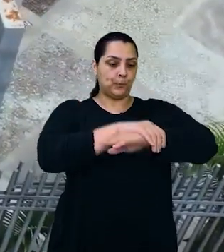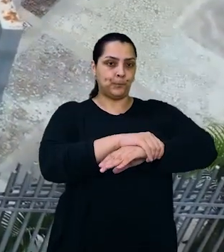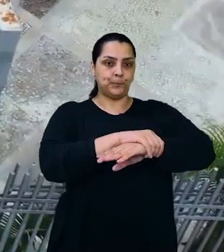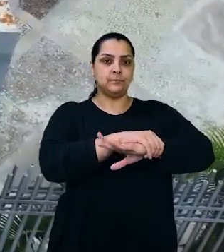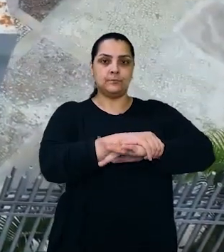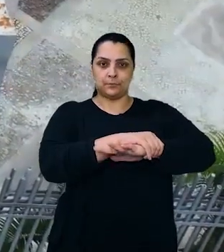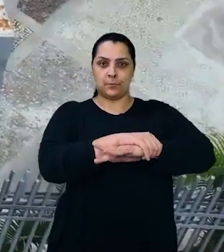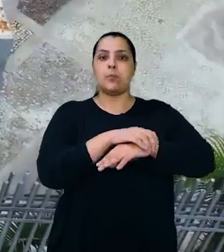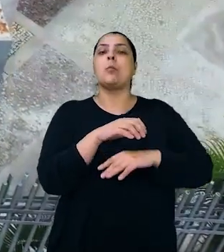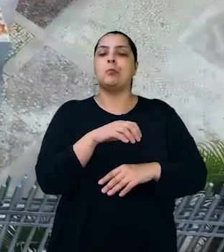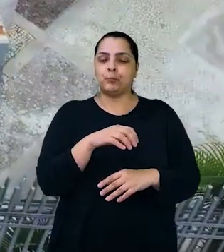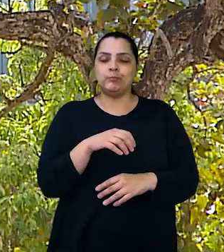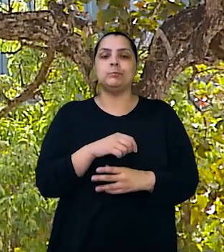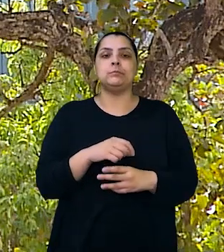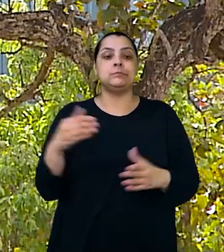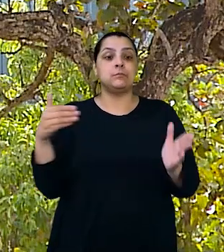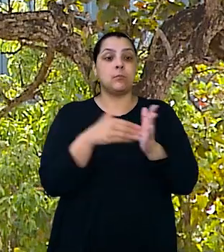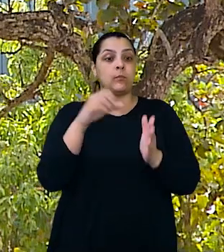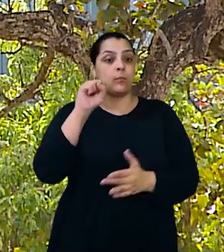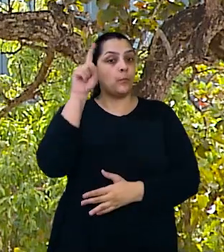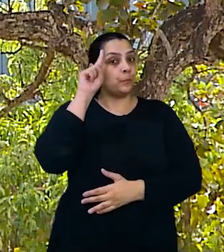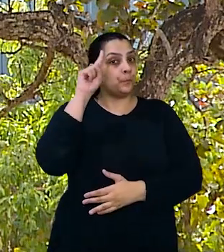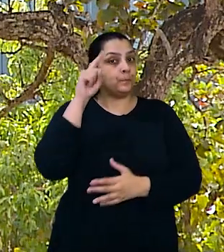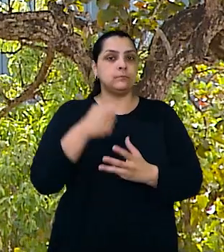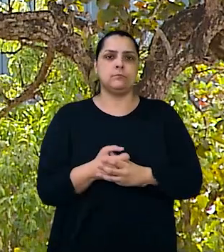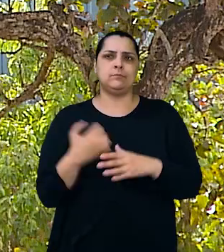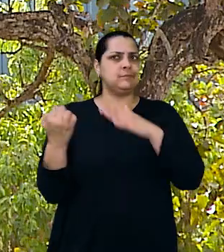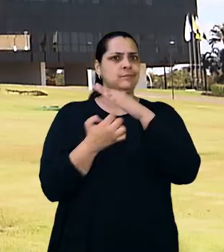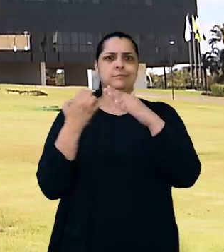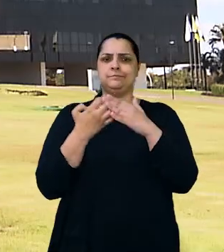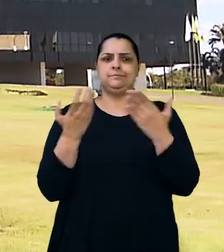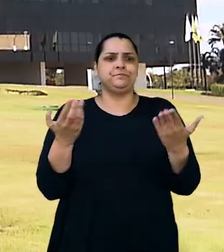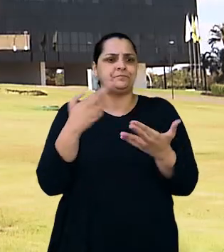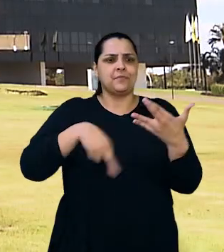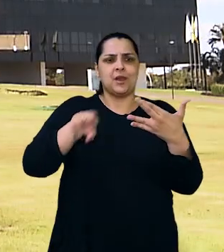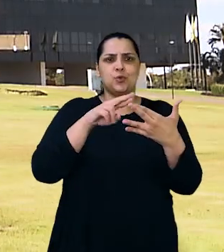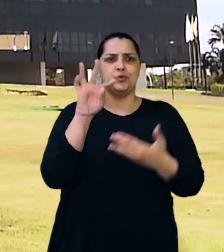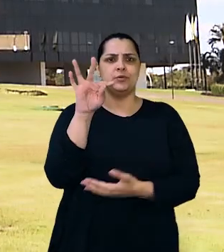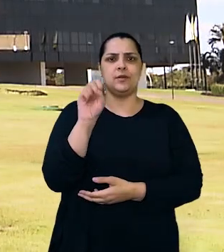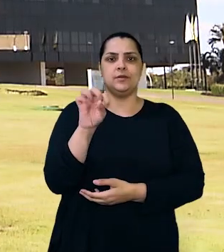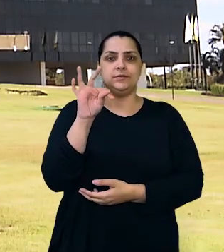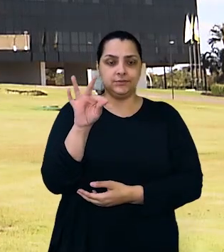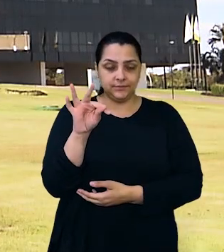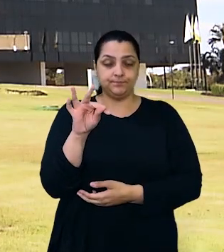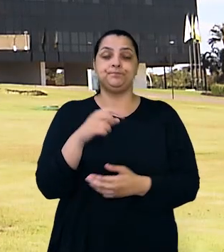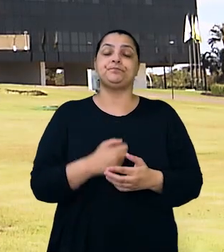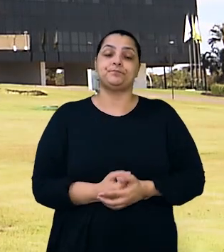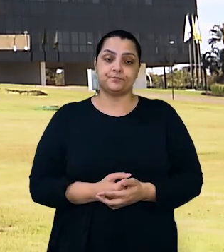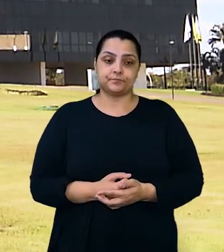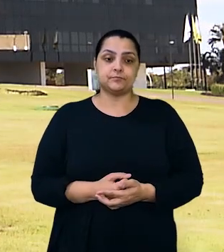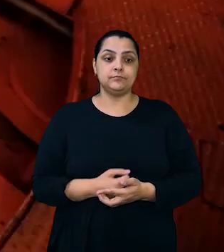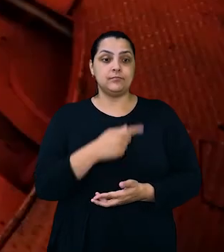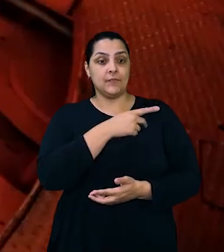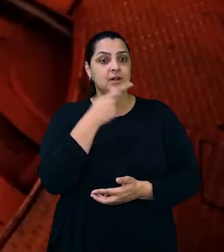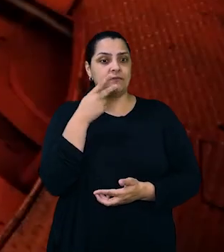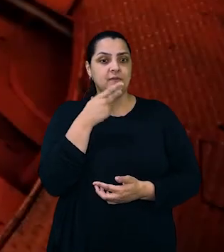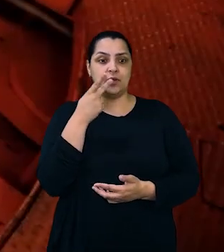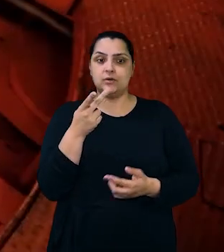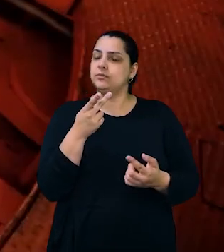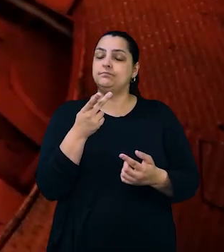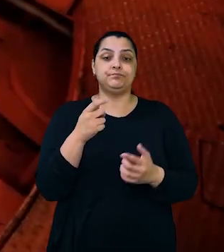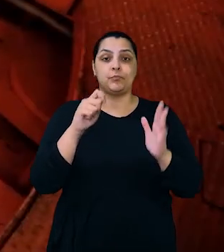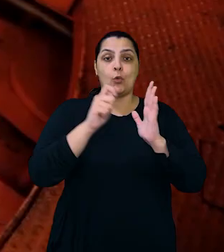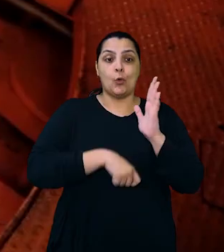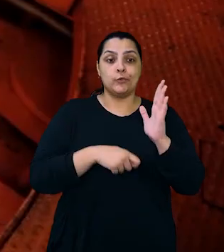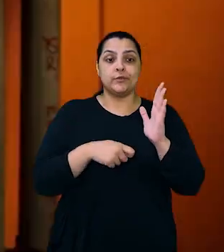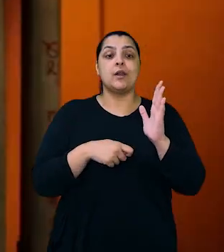em até 8 dias. A estatal questionou a decisão no Tribunal Superior do Trabalho, sustentando que em